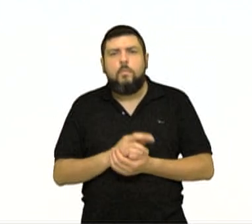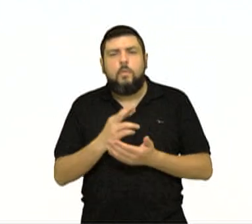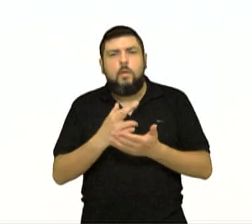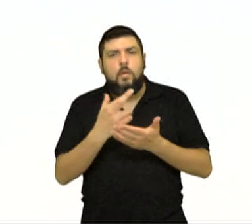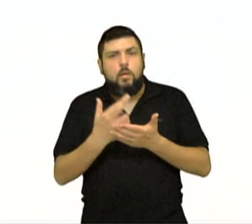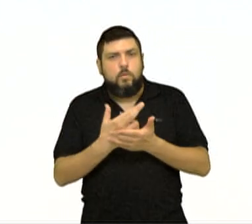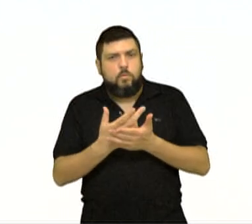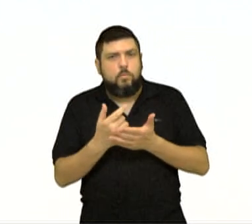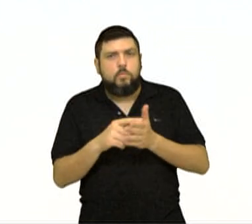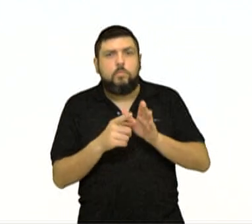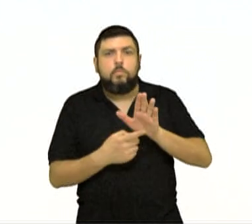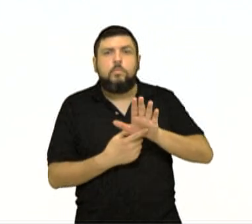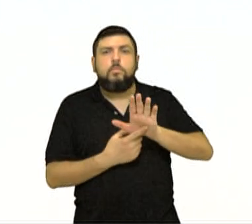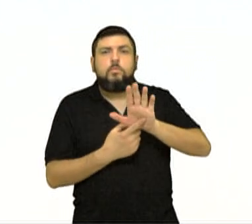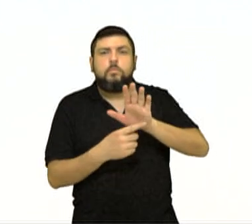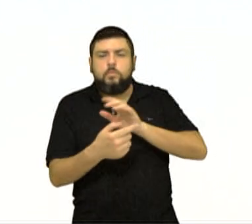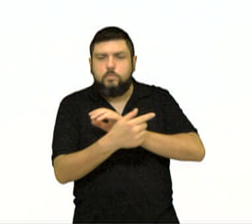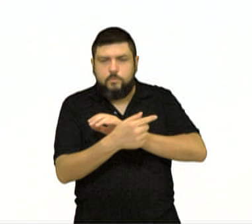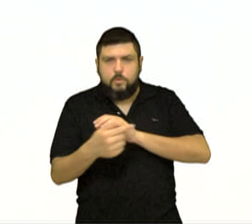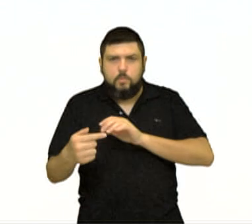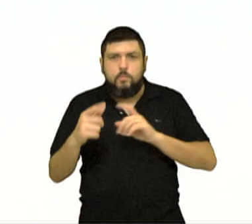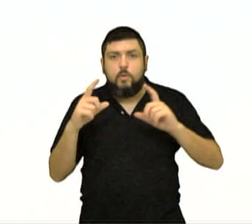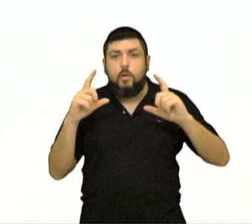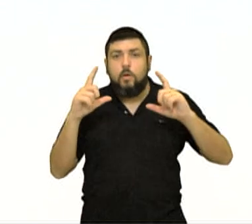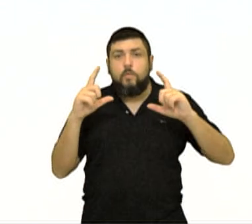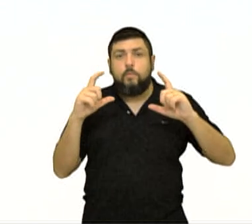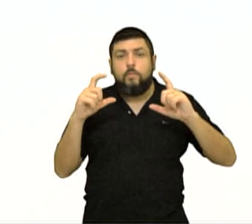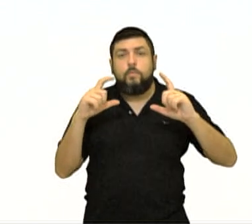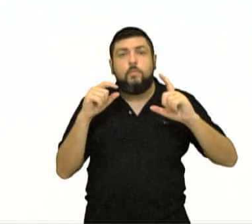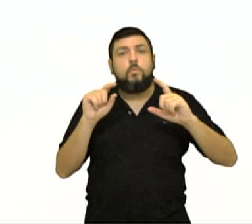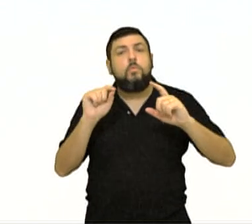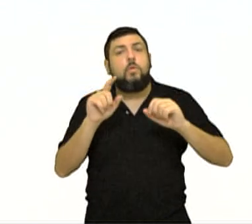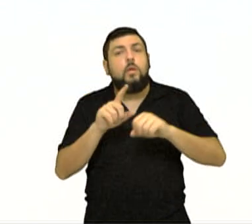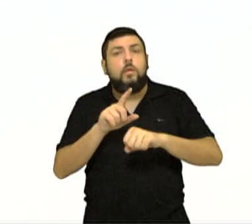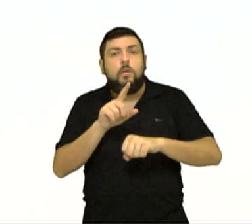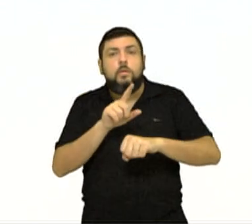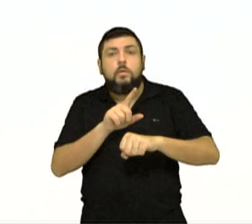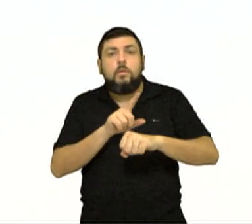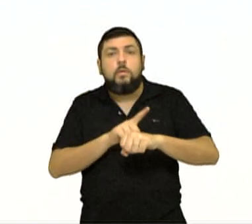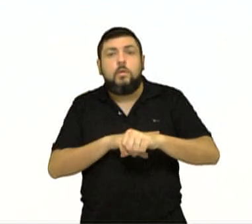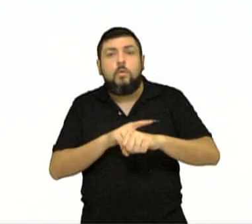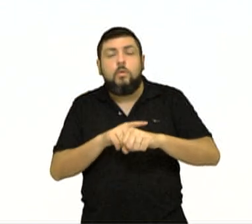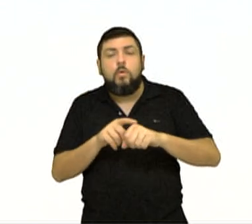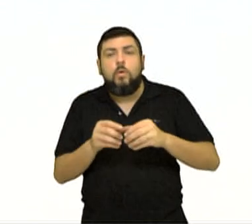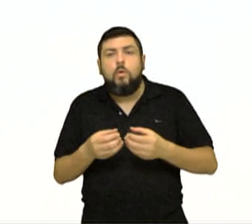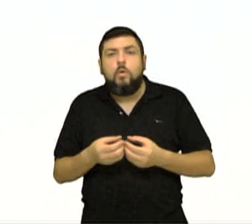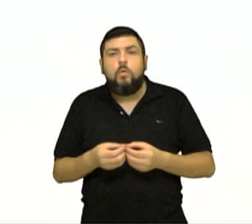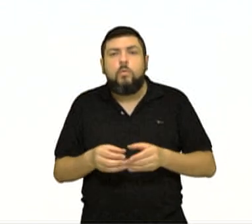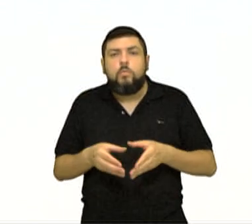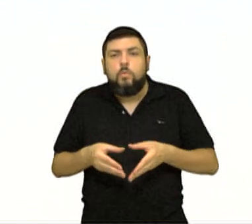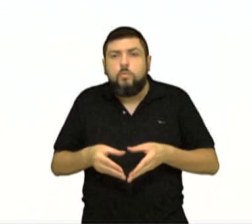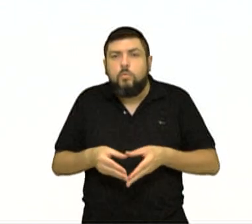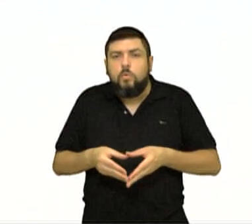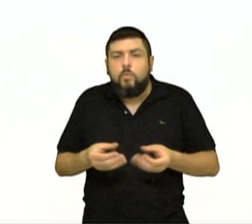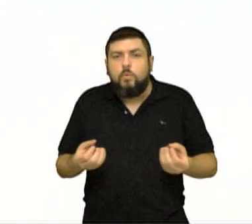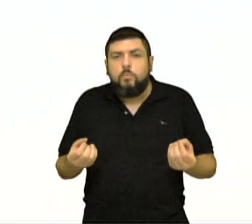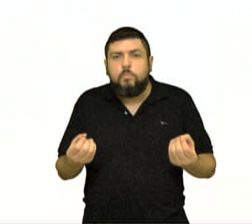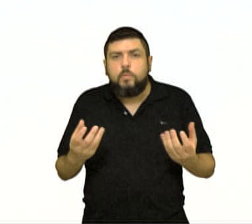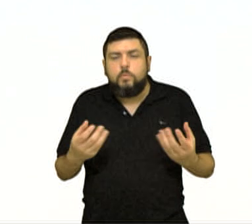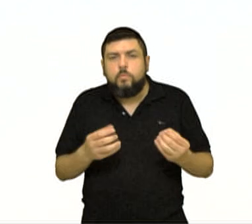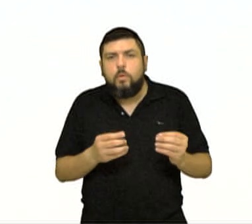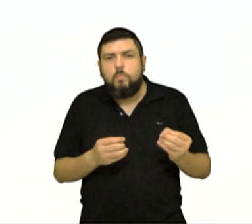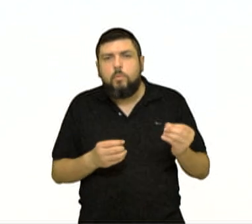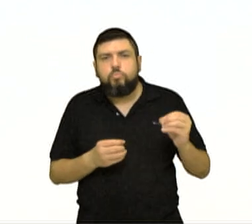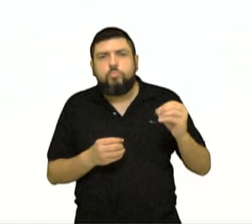sua edição dessa semana fotos que mostram o momento em que o ovário libera o óvulo.